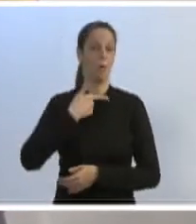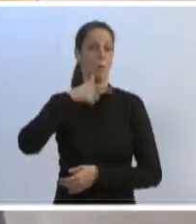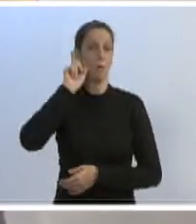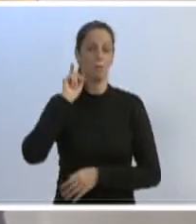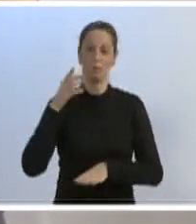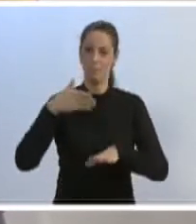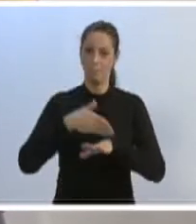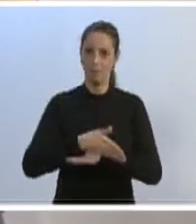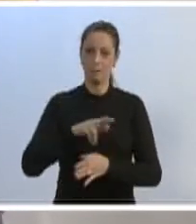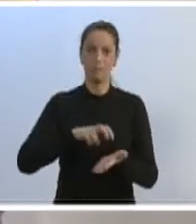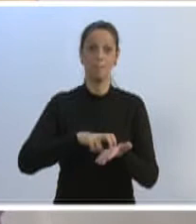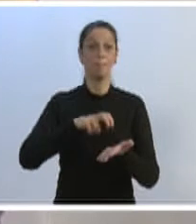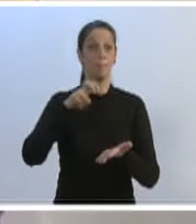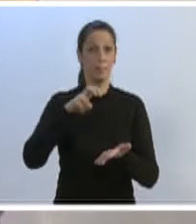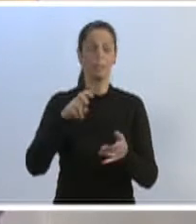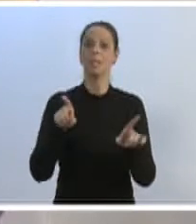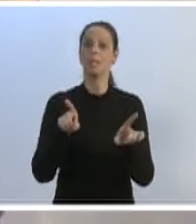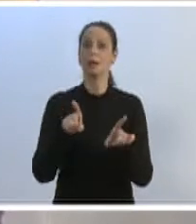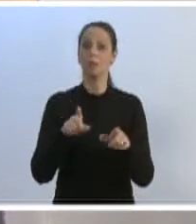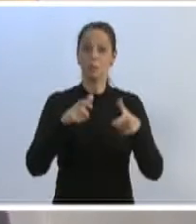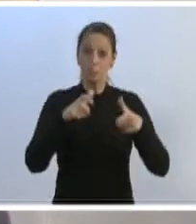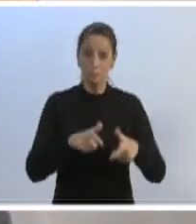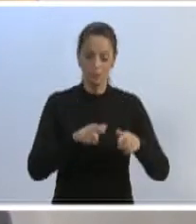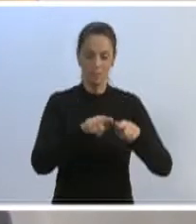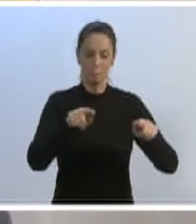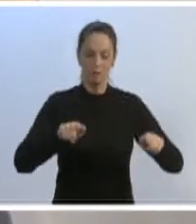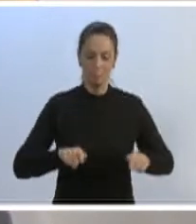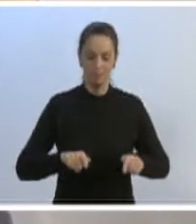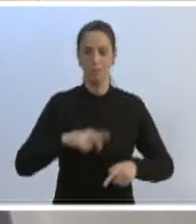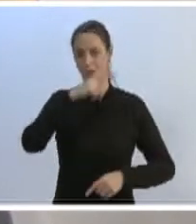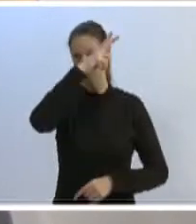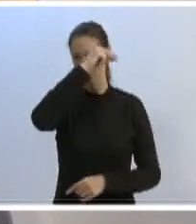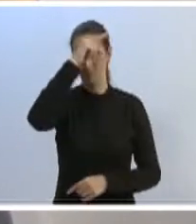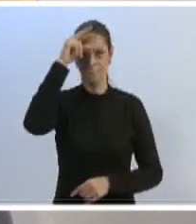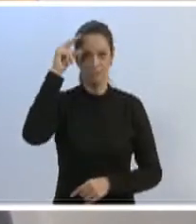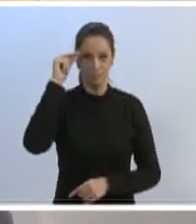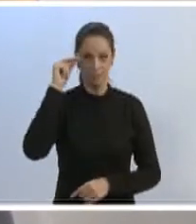da manhã, no gabinete do prefeito,